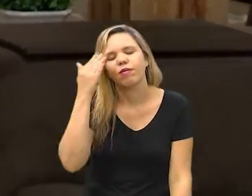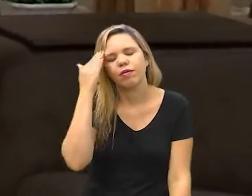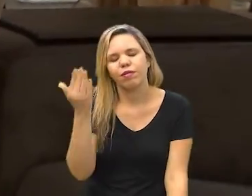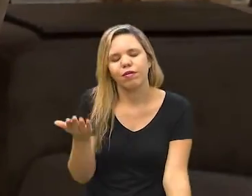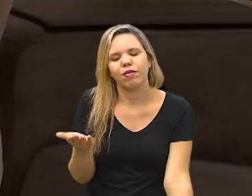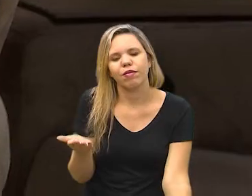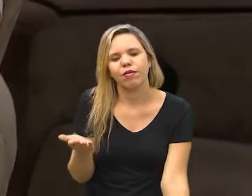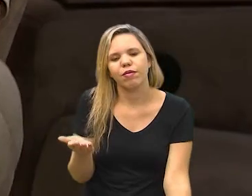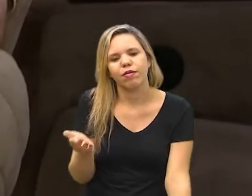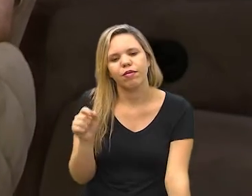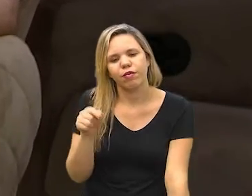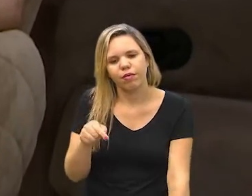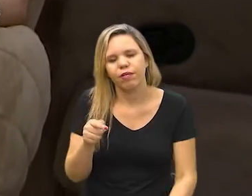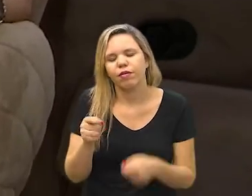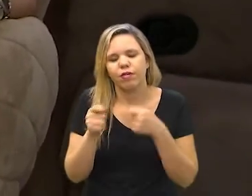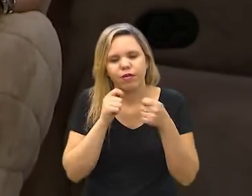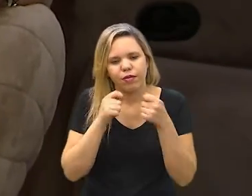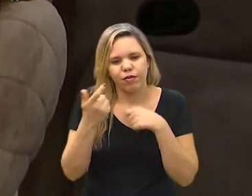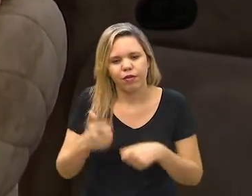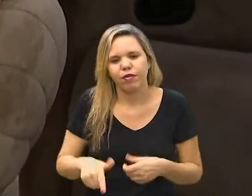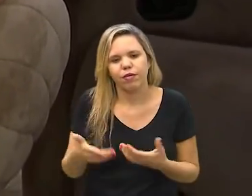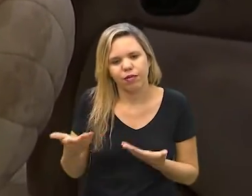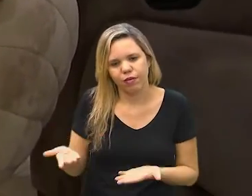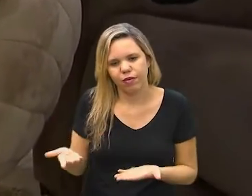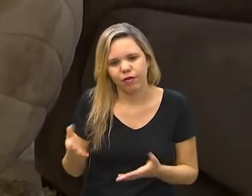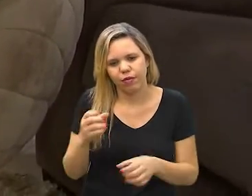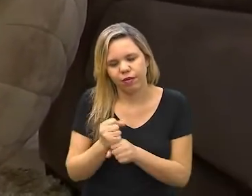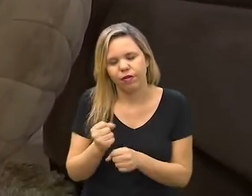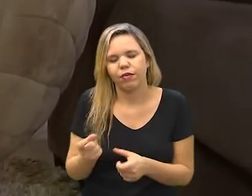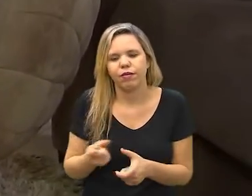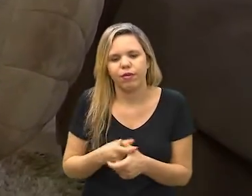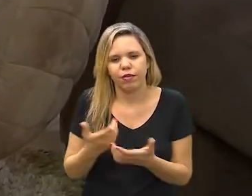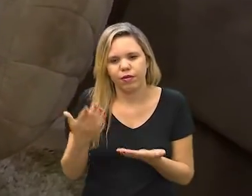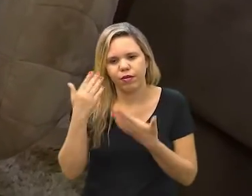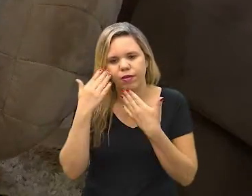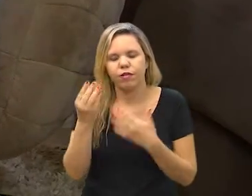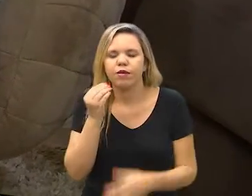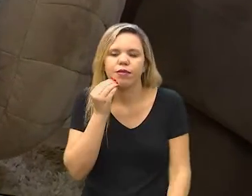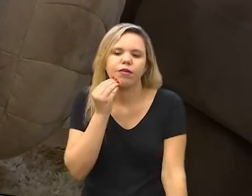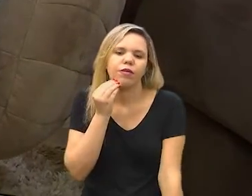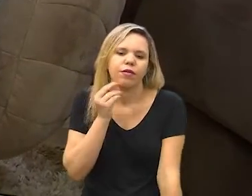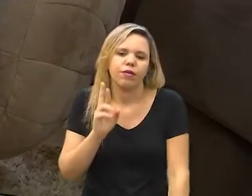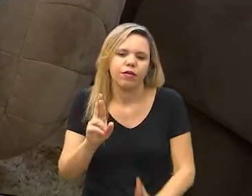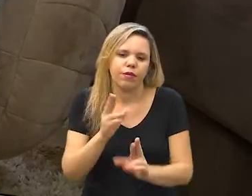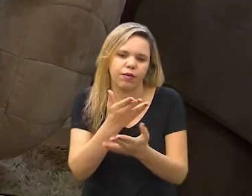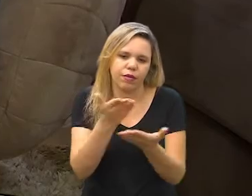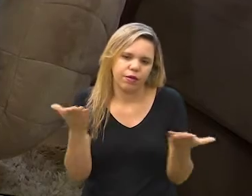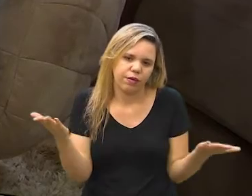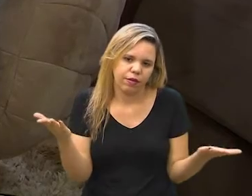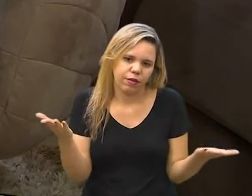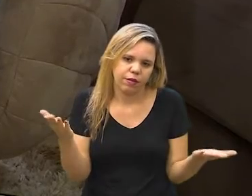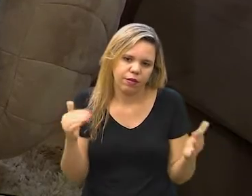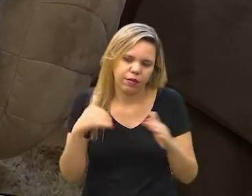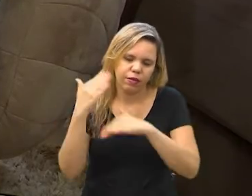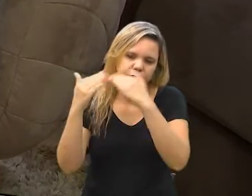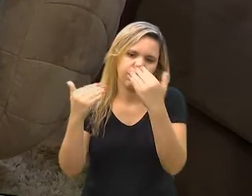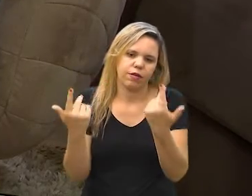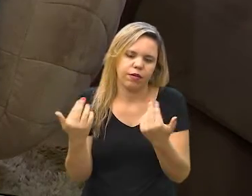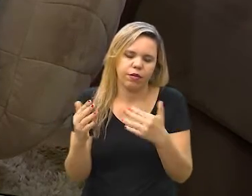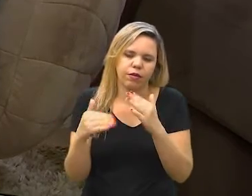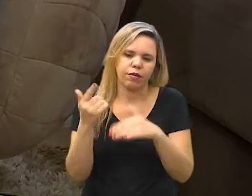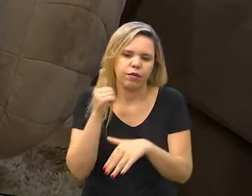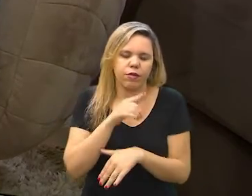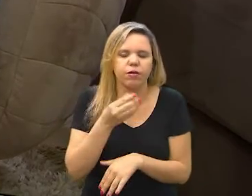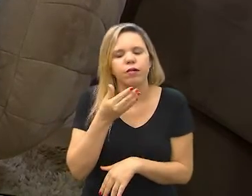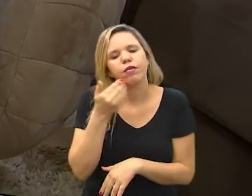obrigado por essa entrevista mais uma vez aqui no Na Ponta do Lápis. Eu que agradeço a oportunidade, espero que você possa crescer também, se